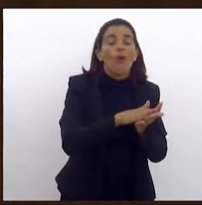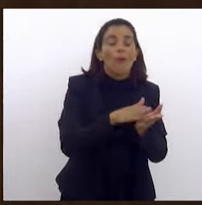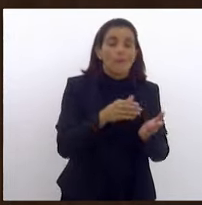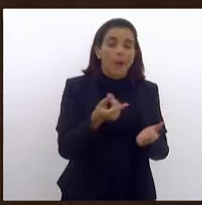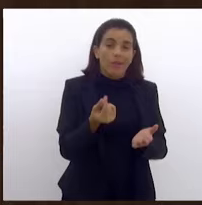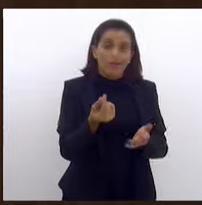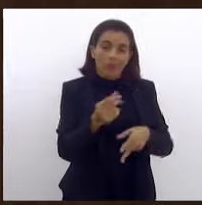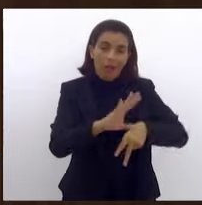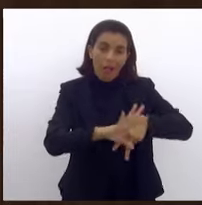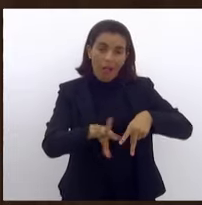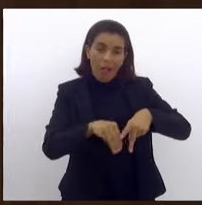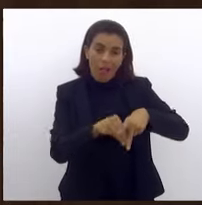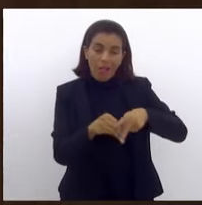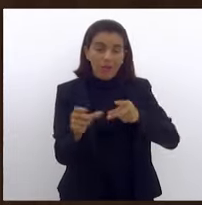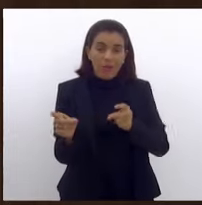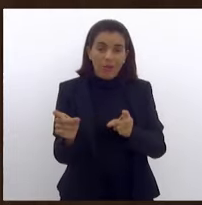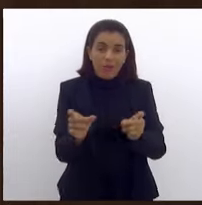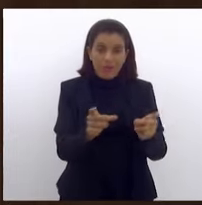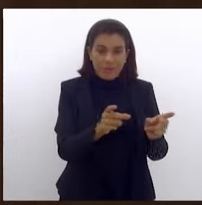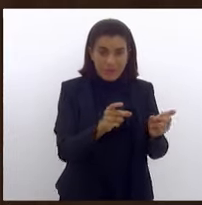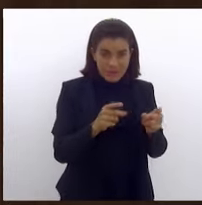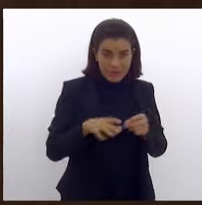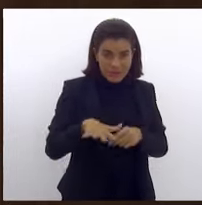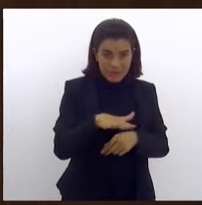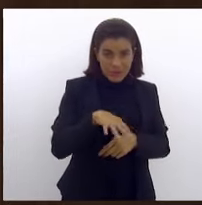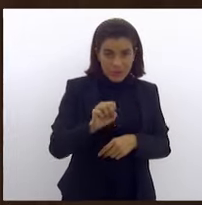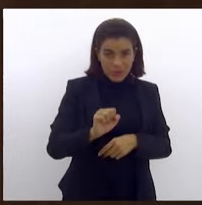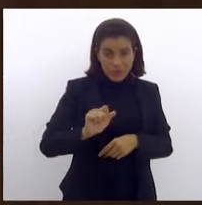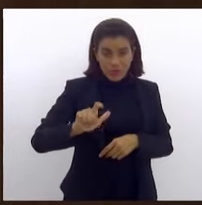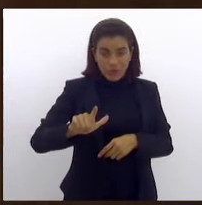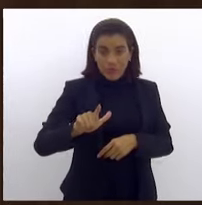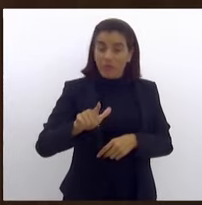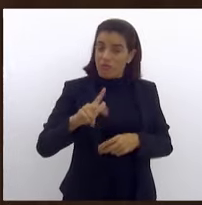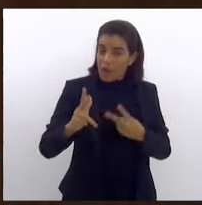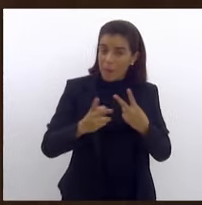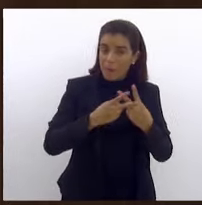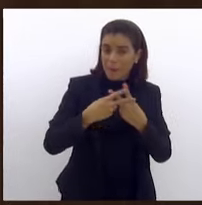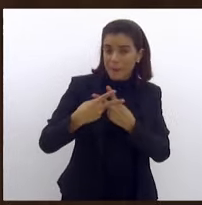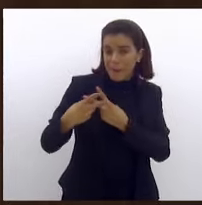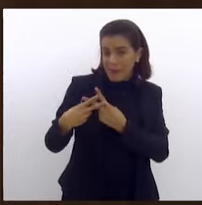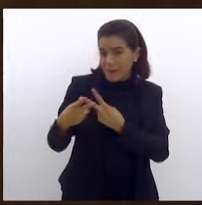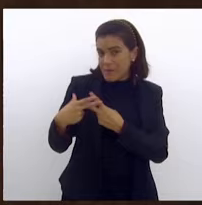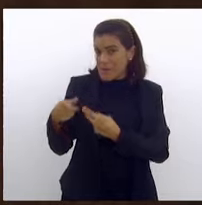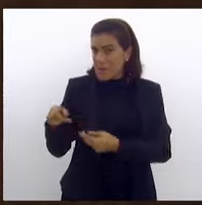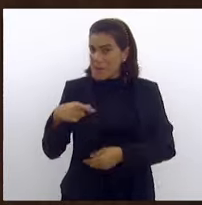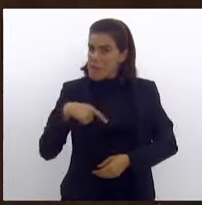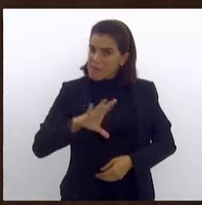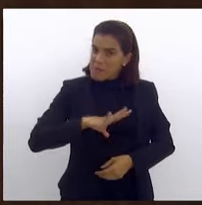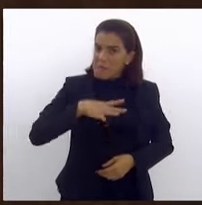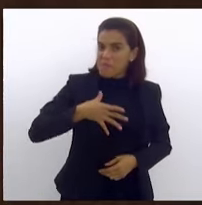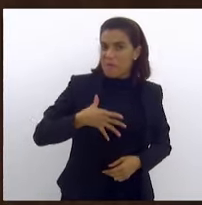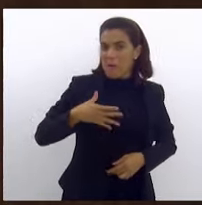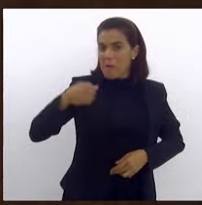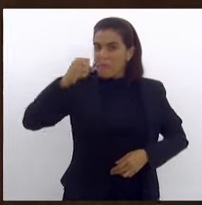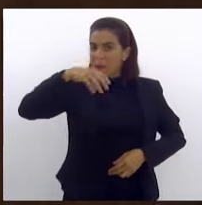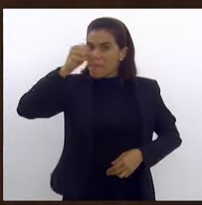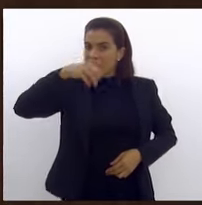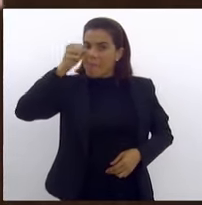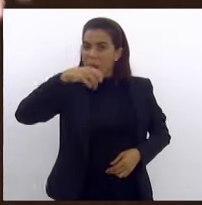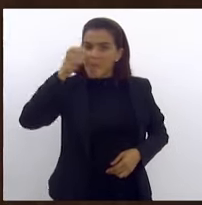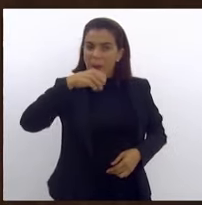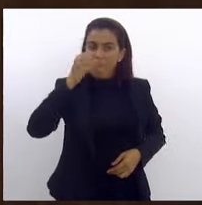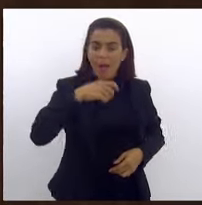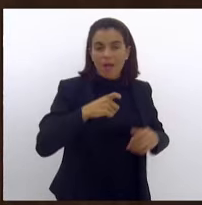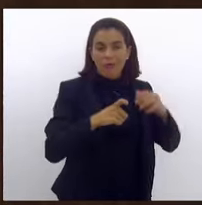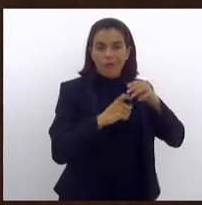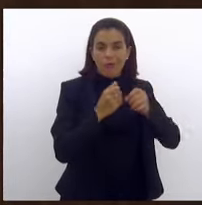Sul de comerciantes. Nós vimos lá que foram presos, porque eles são muito valentes para tomar